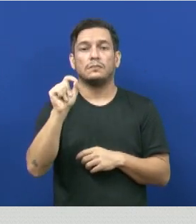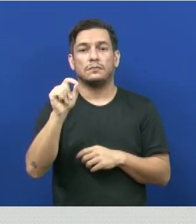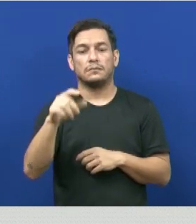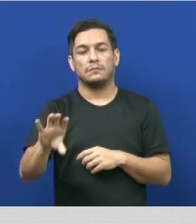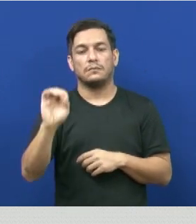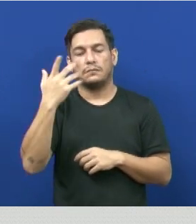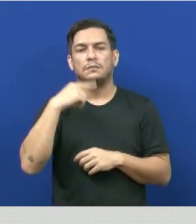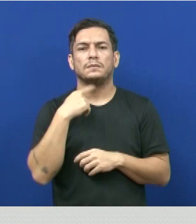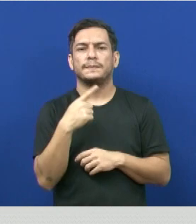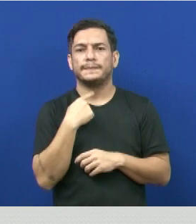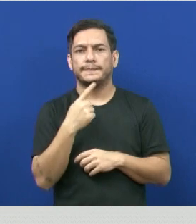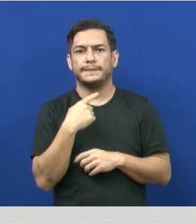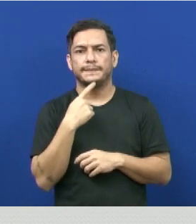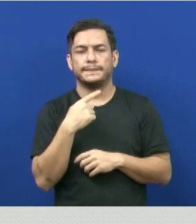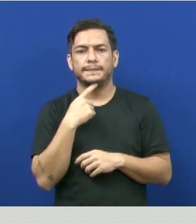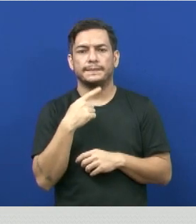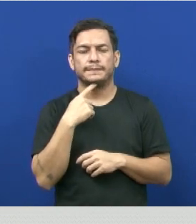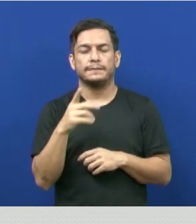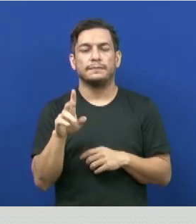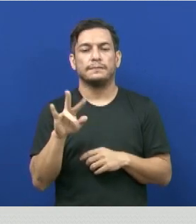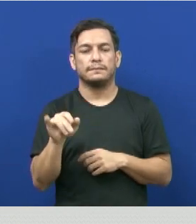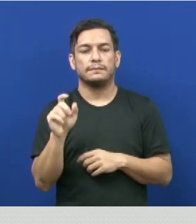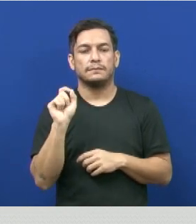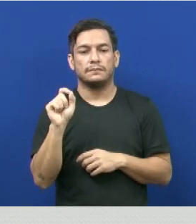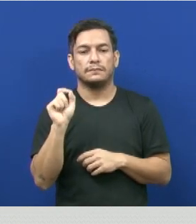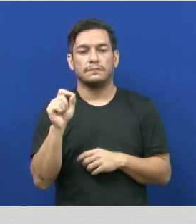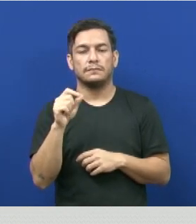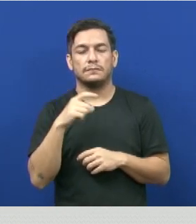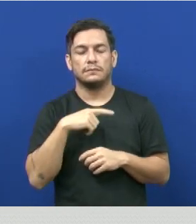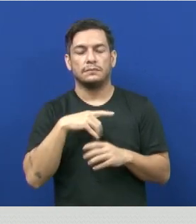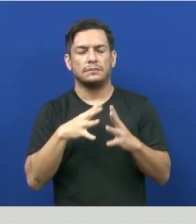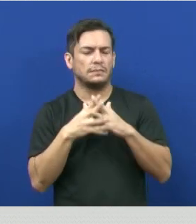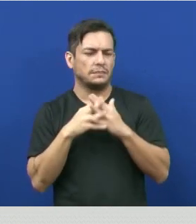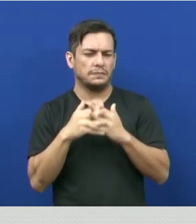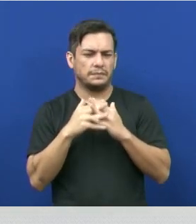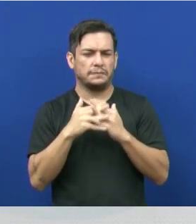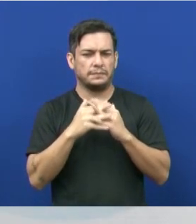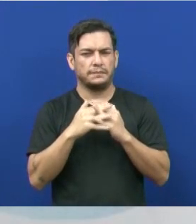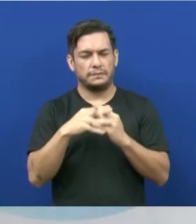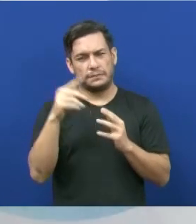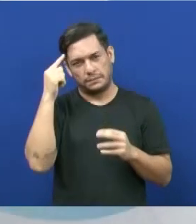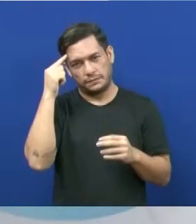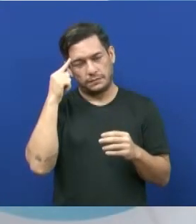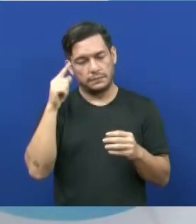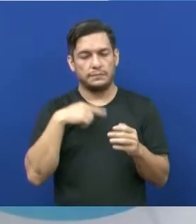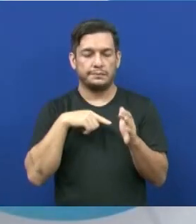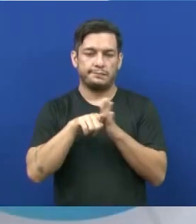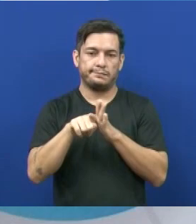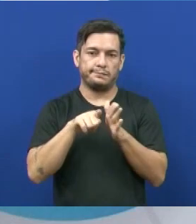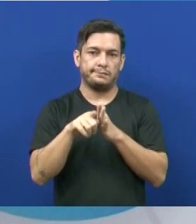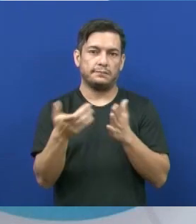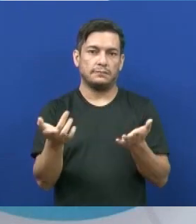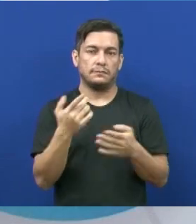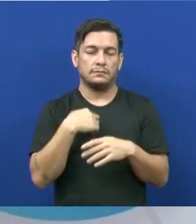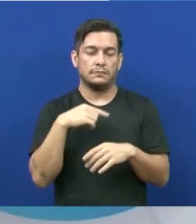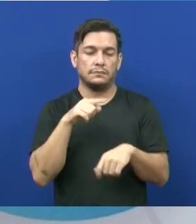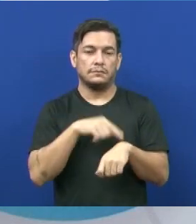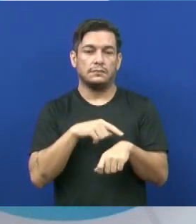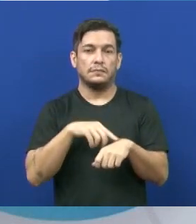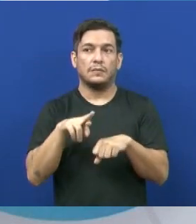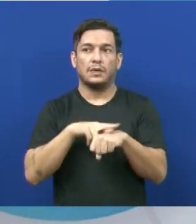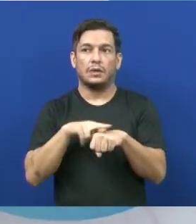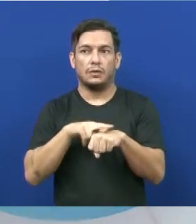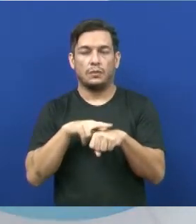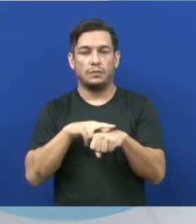é aquilo que causa dúvida é aquilo que vai causar uma certa confusão na cabeça um certo questionamento nessa